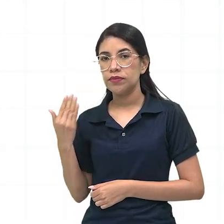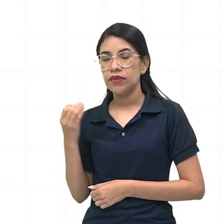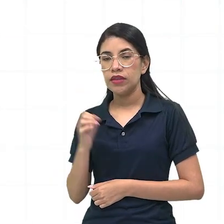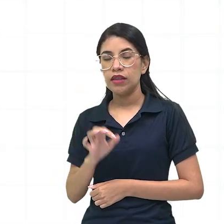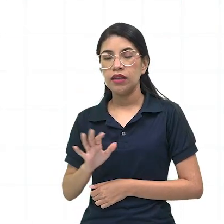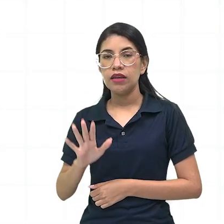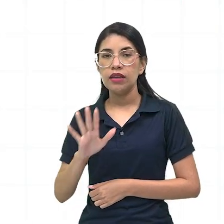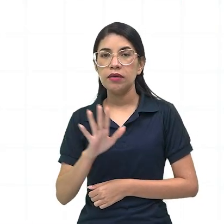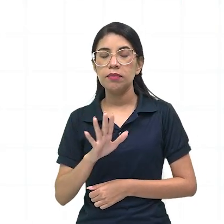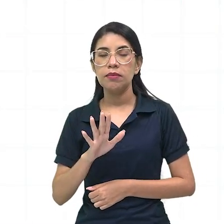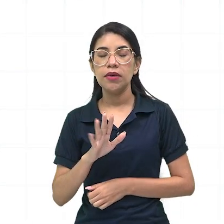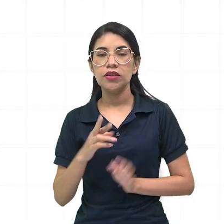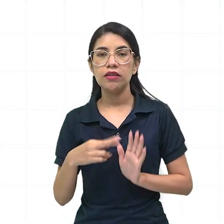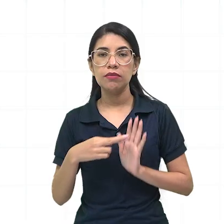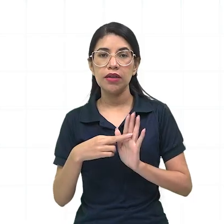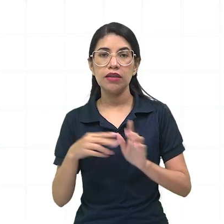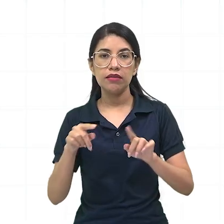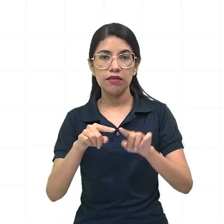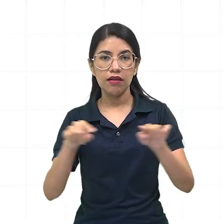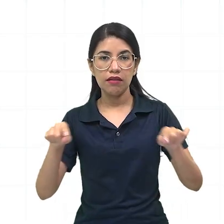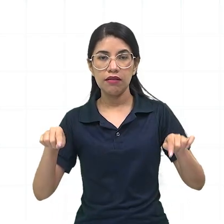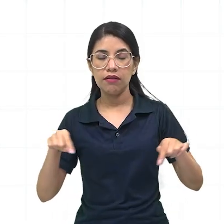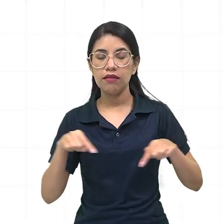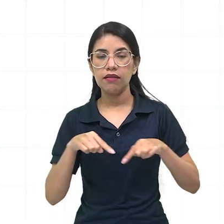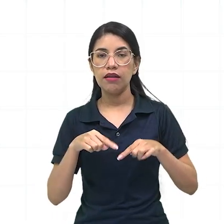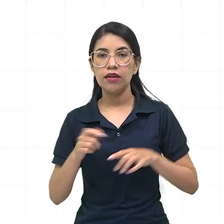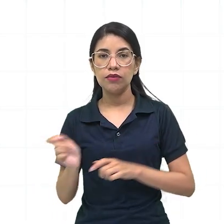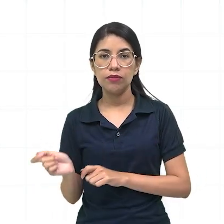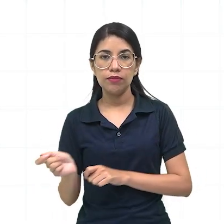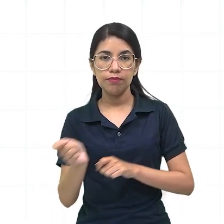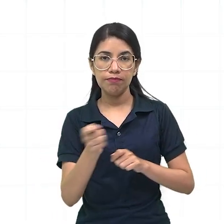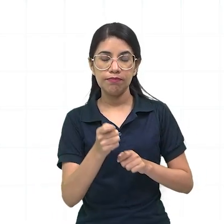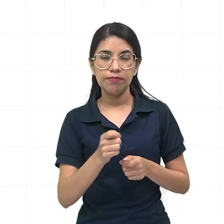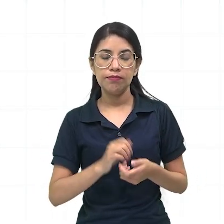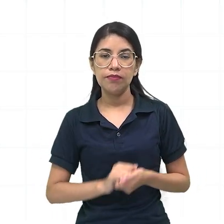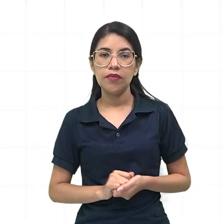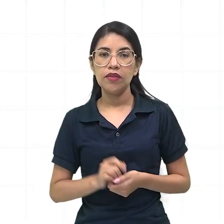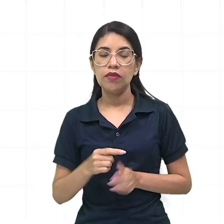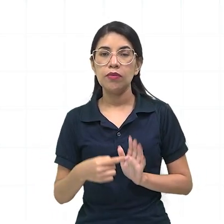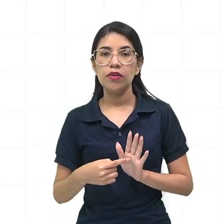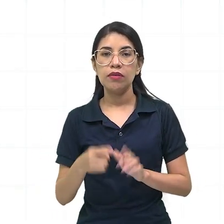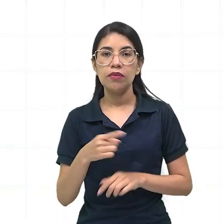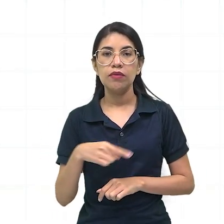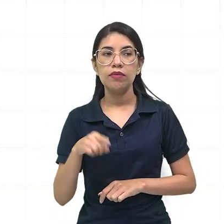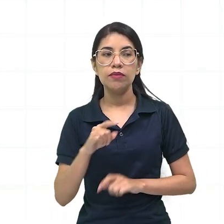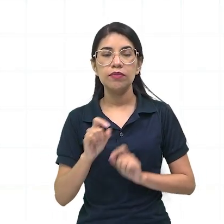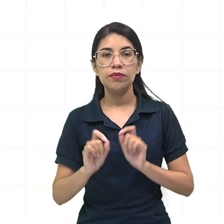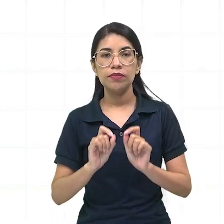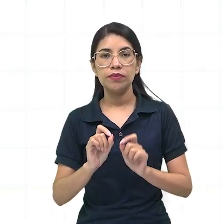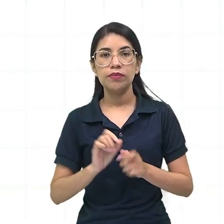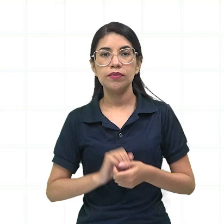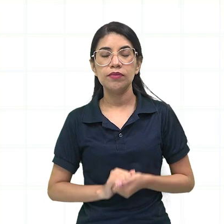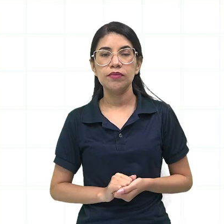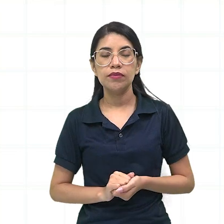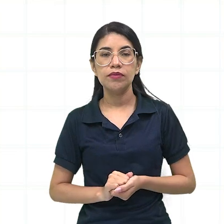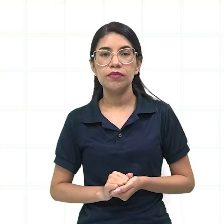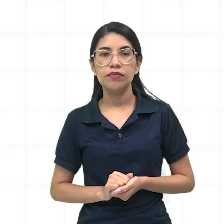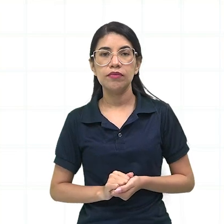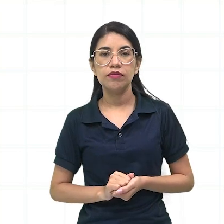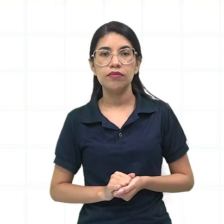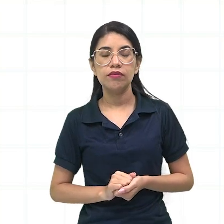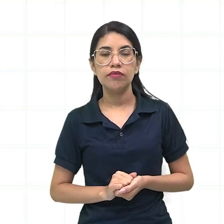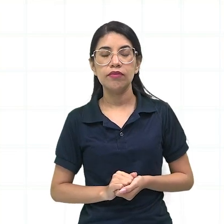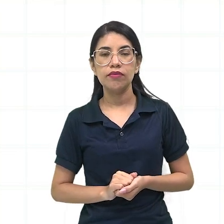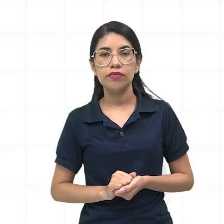aqui do campo de beisebol. Olha só aqui que interessante. Eu vou mostrar para vocês e aqui nós temos